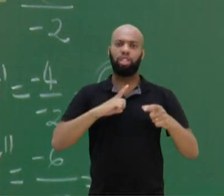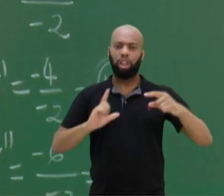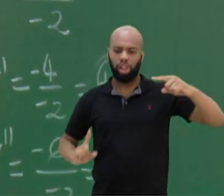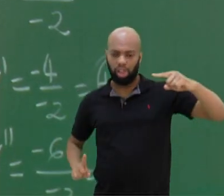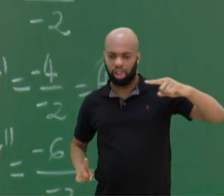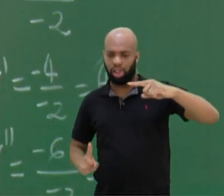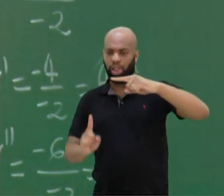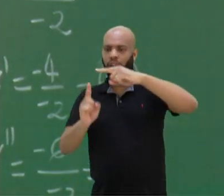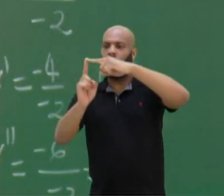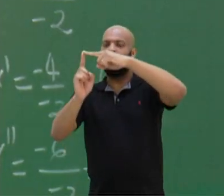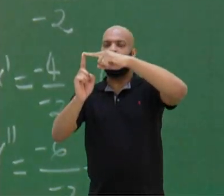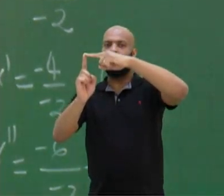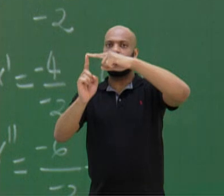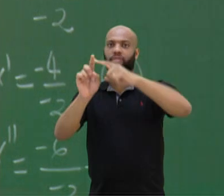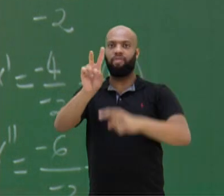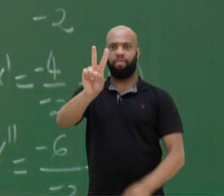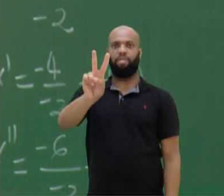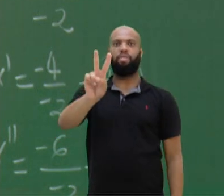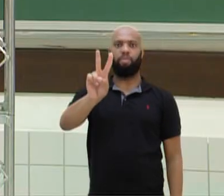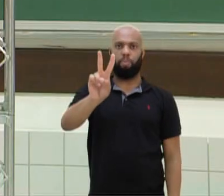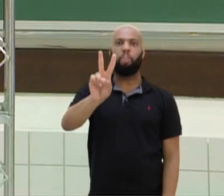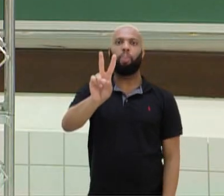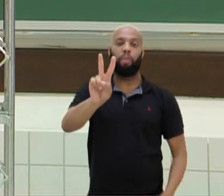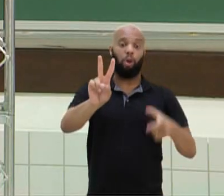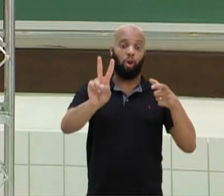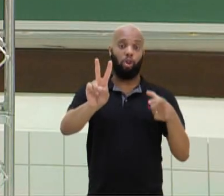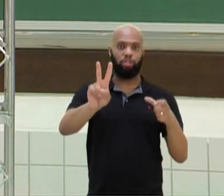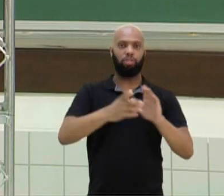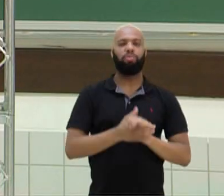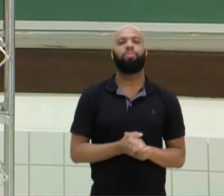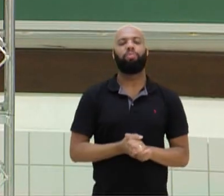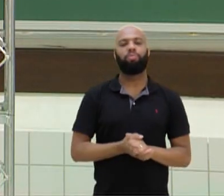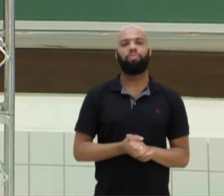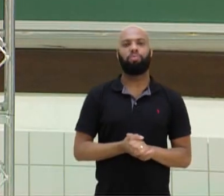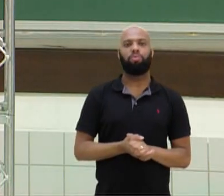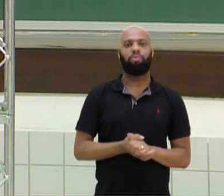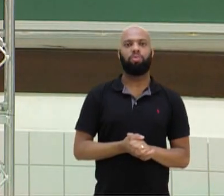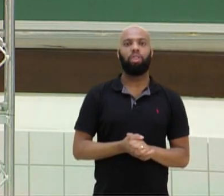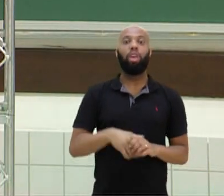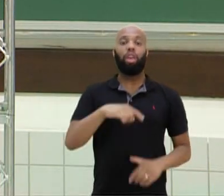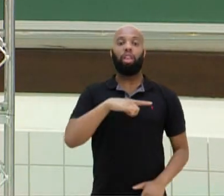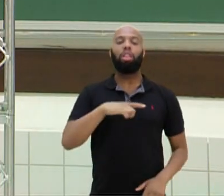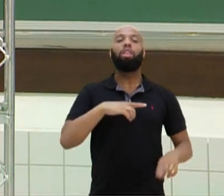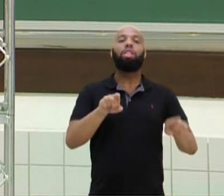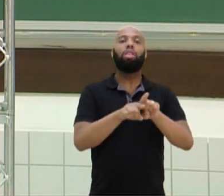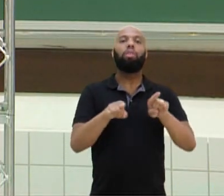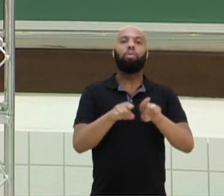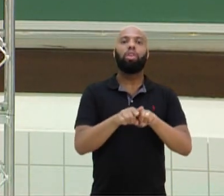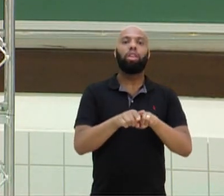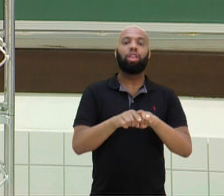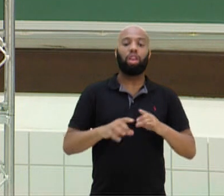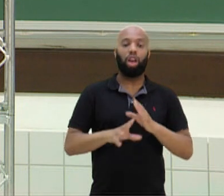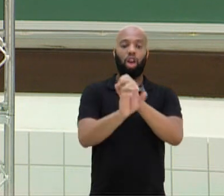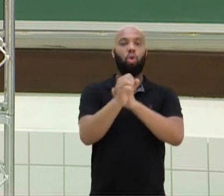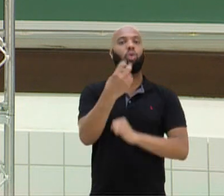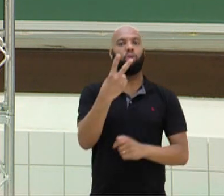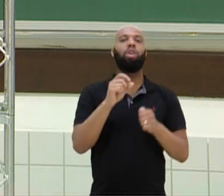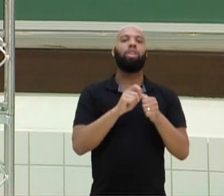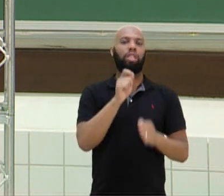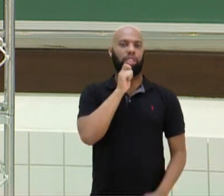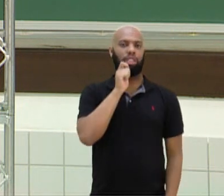gráfico até que é suficiente, mas a gente quer ir com mais cuidado e identificar esse ponto de máximo da